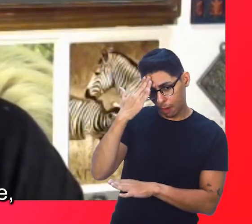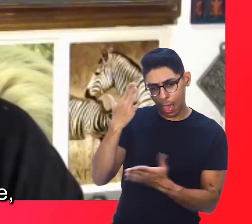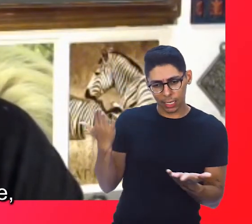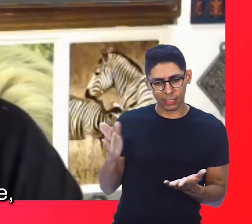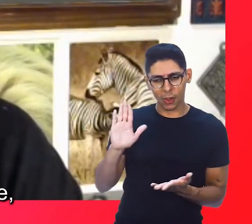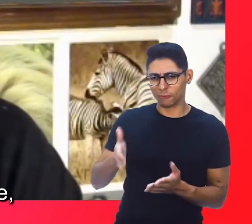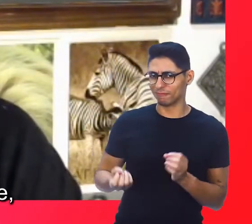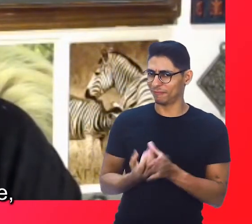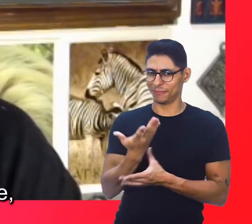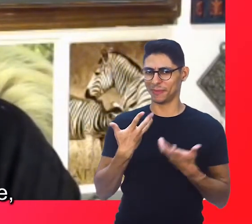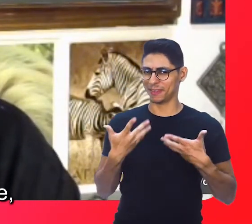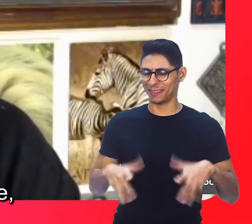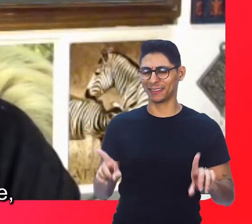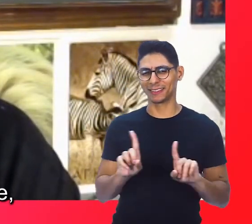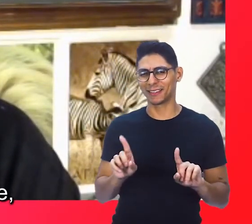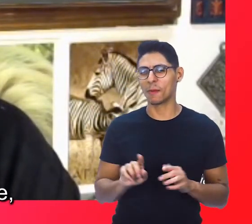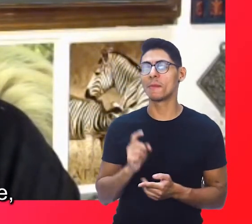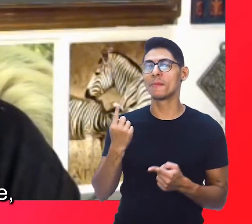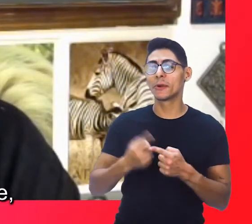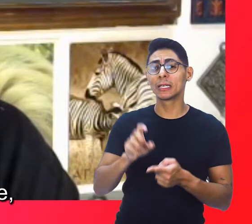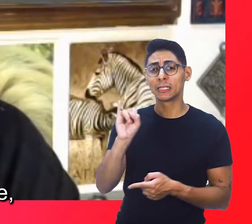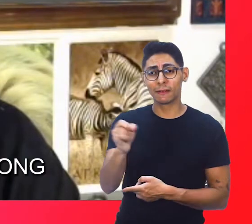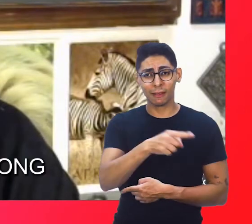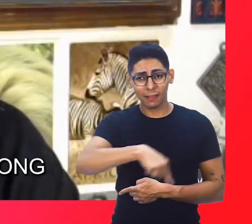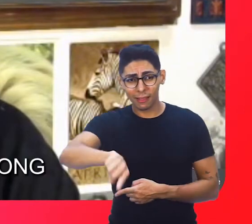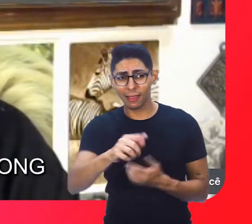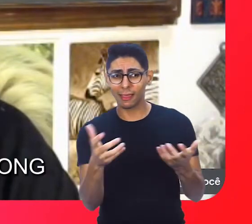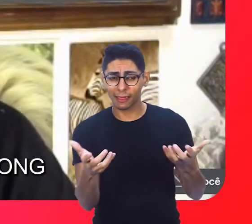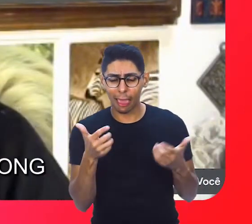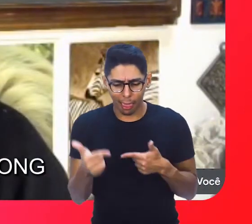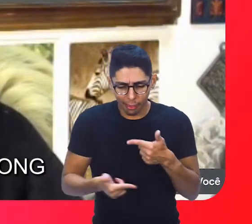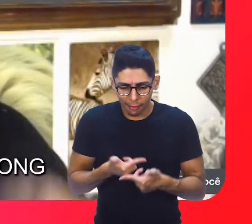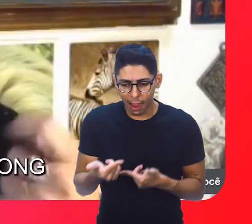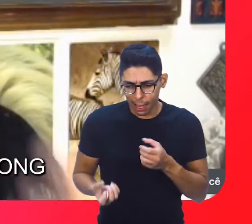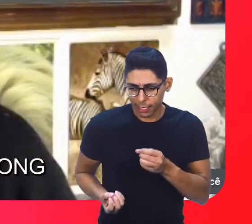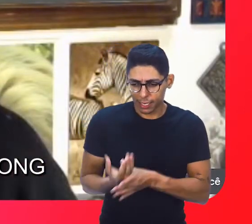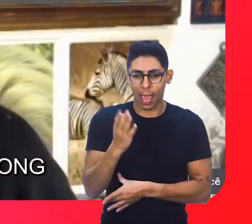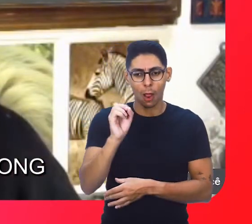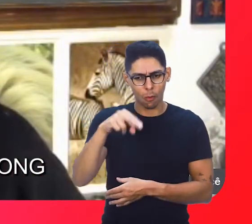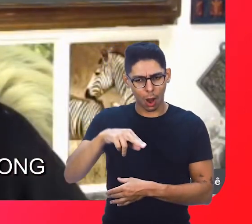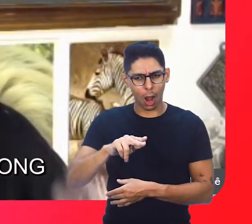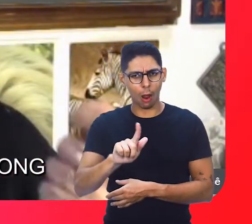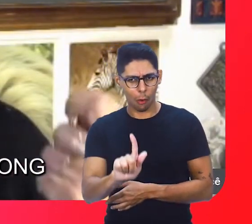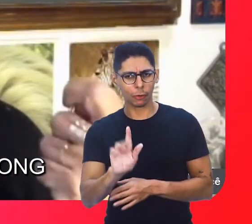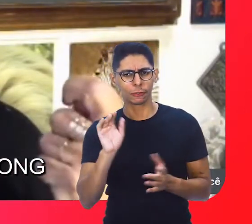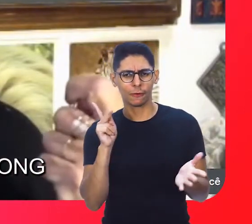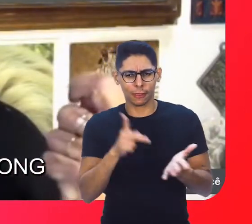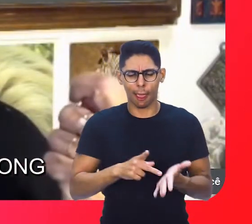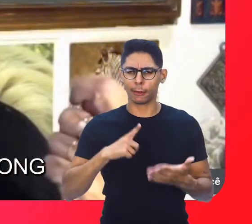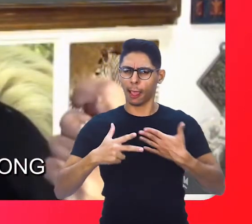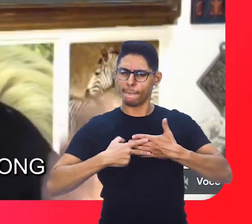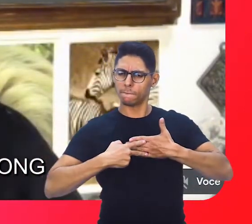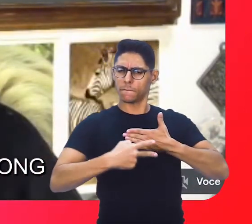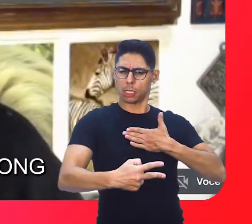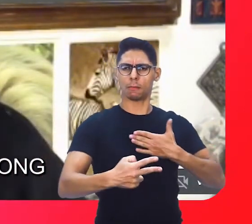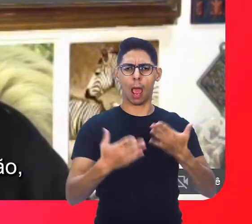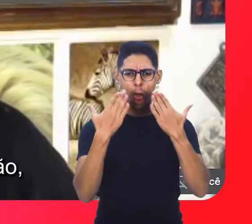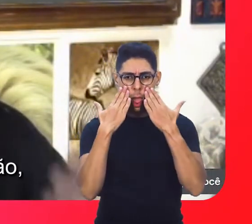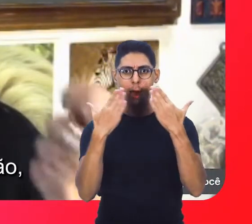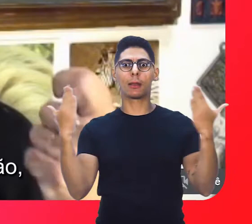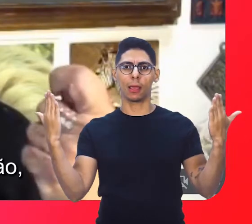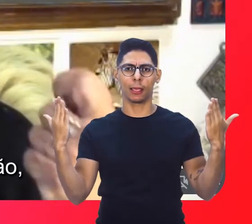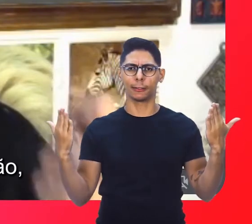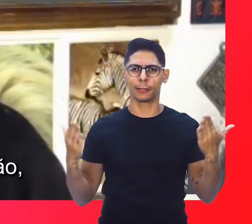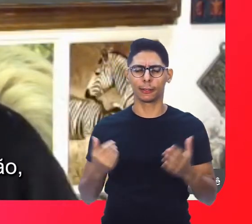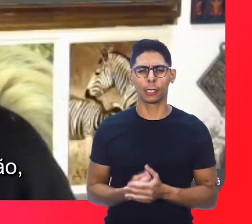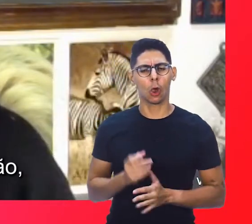cria uma ONG, se você quer ser uma ONG de verdade, uma ONG que tem transparência, uma ONG que presta contas, que